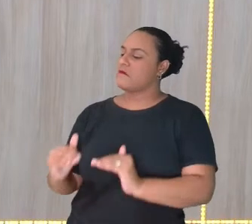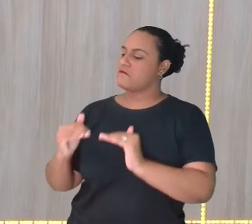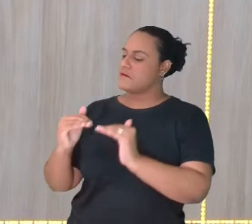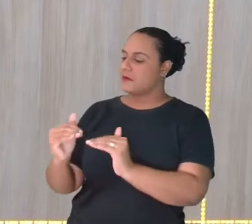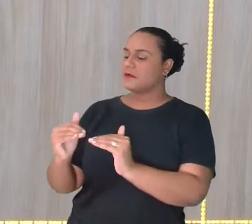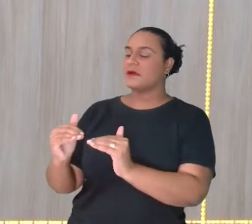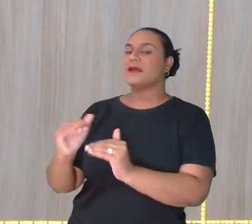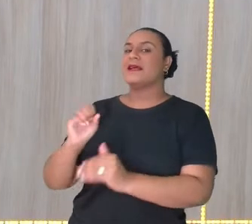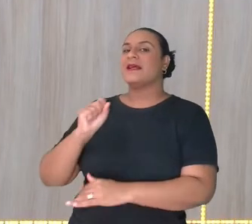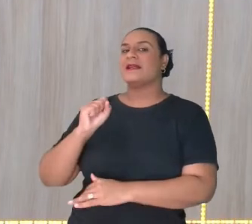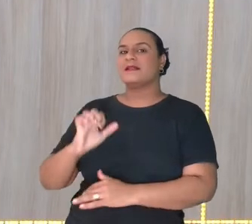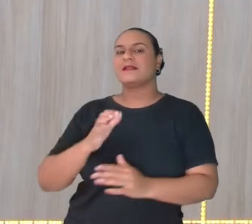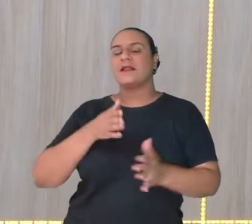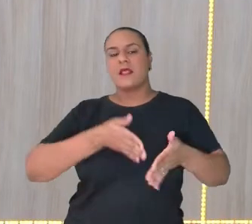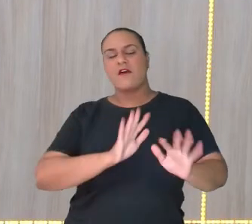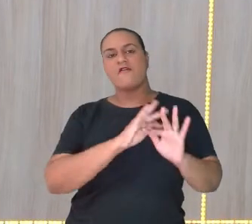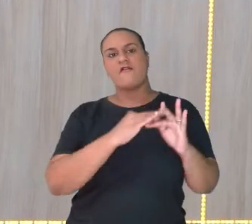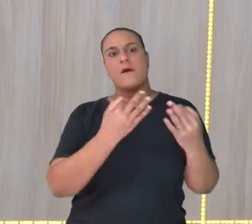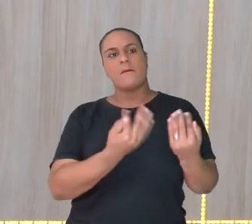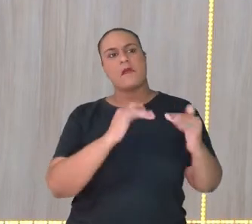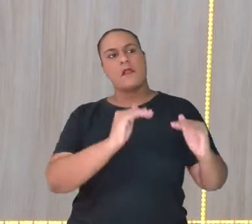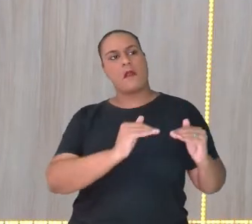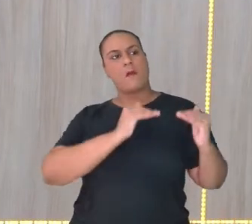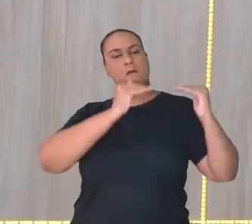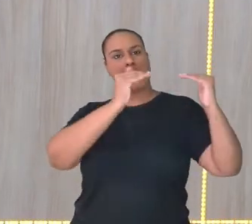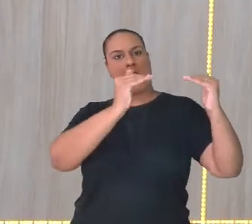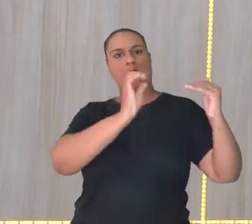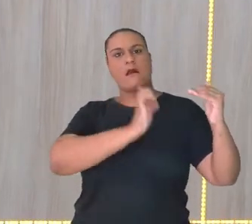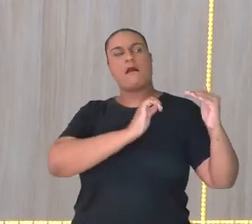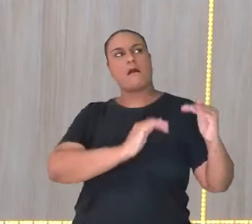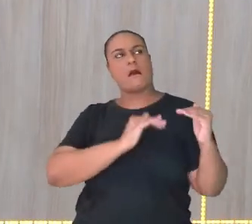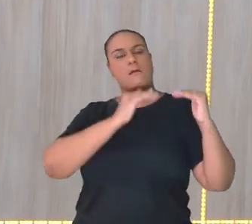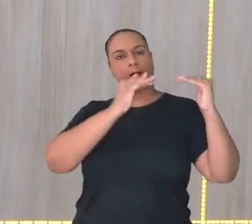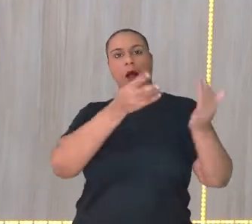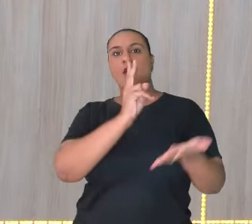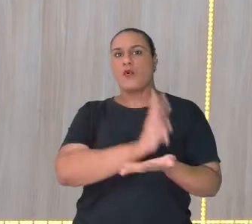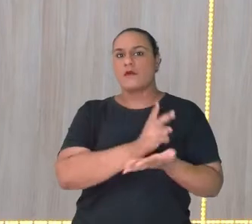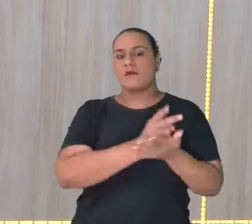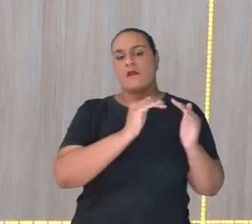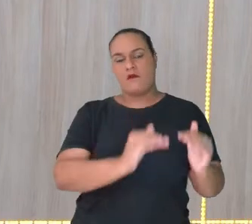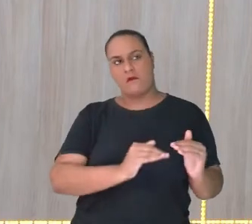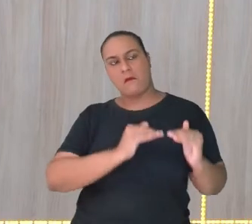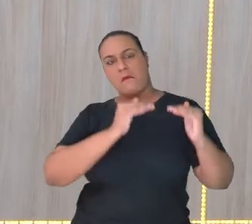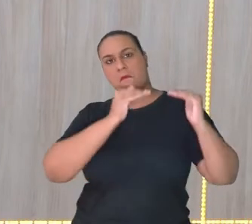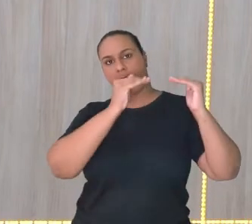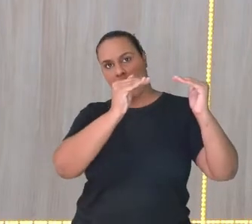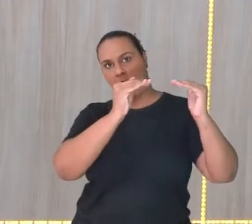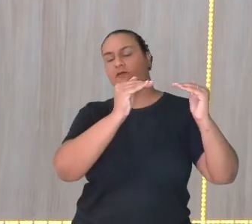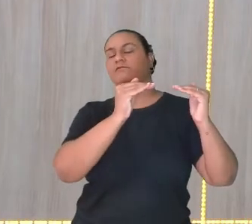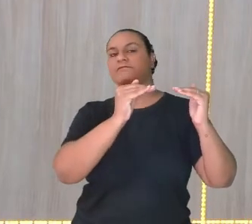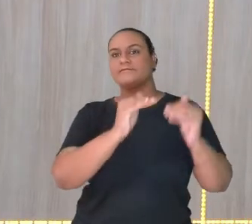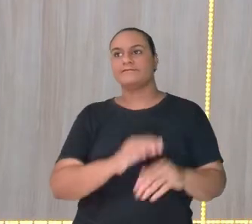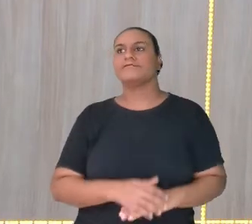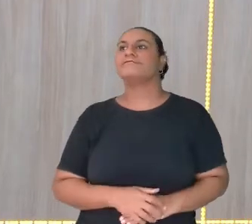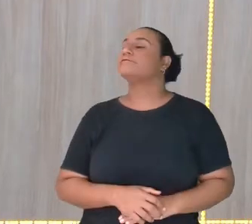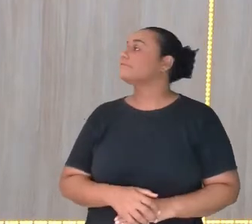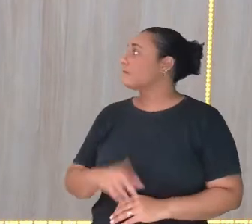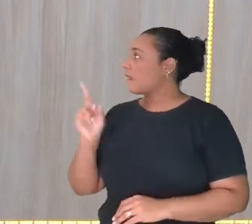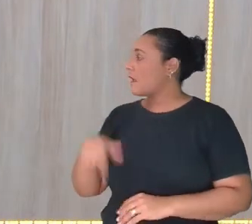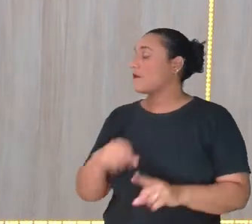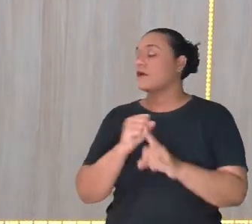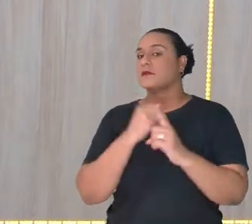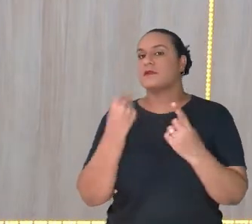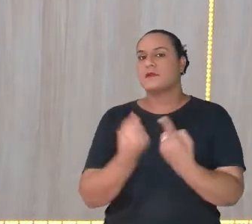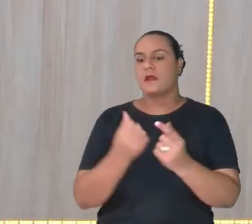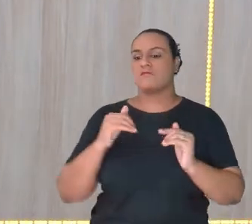não tinha possibilidade de descender. Então, era uma sociedade hierarquizada, né? Onde o